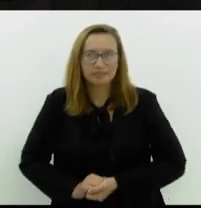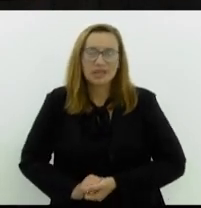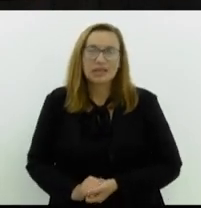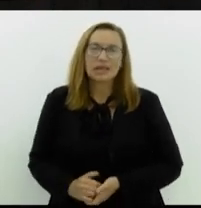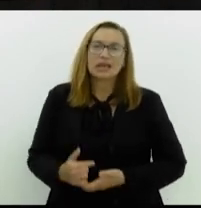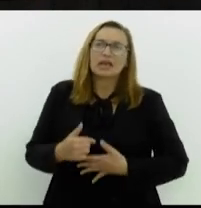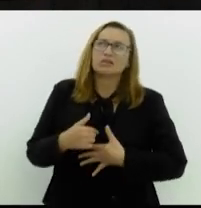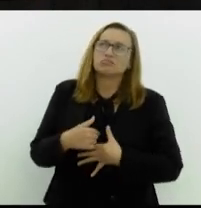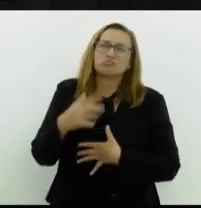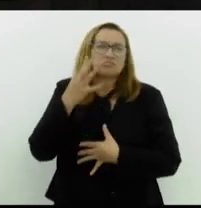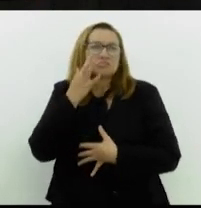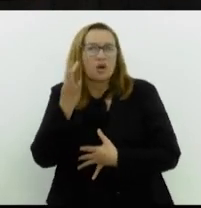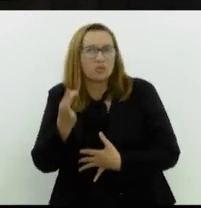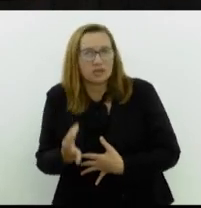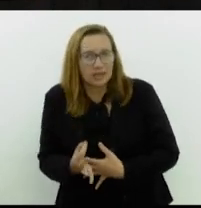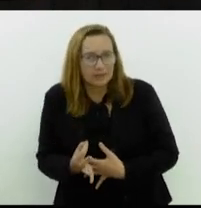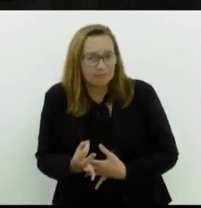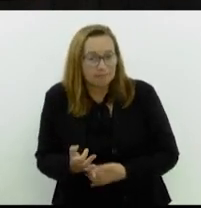eu não sei